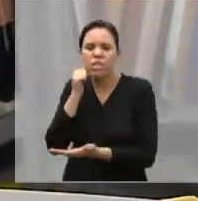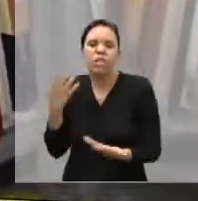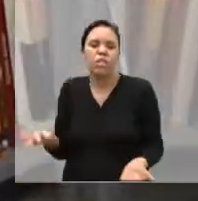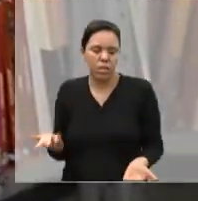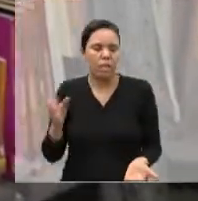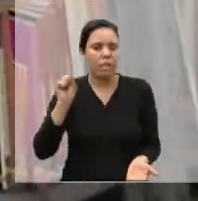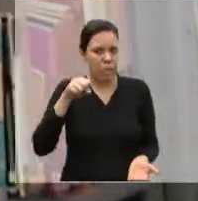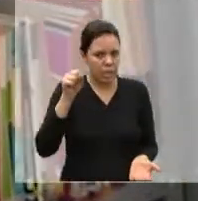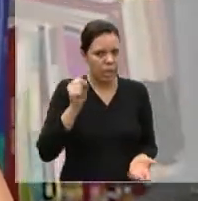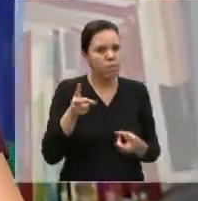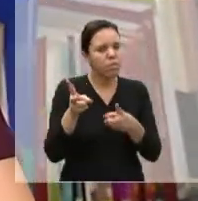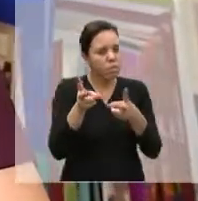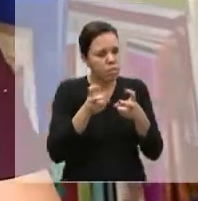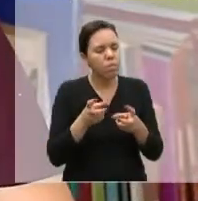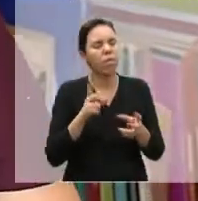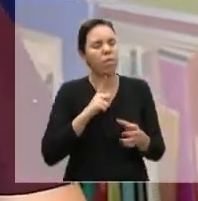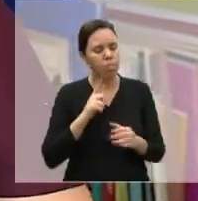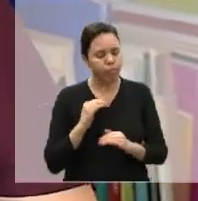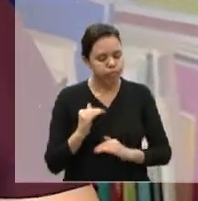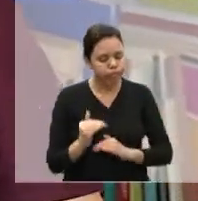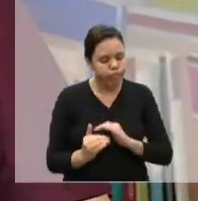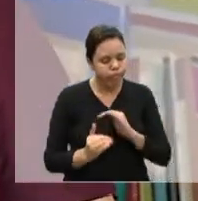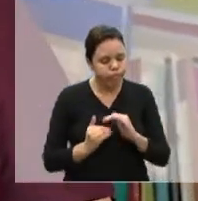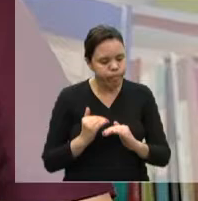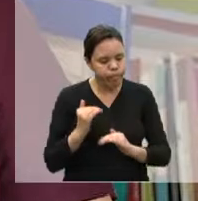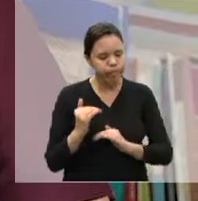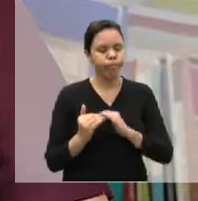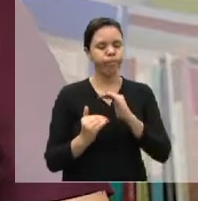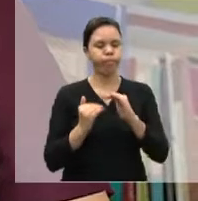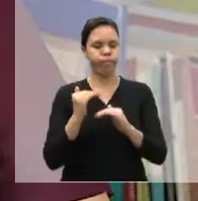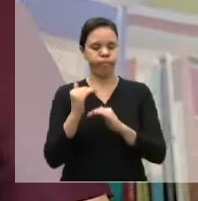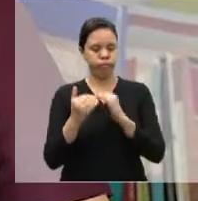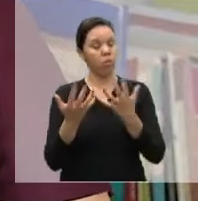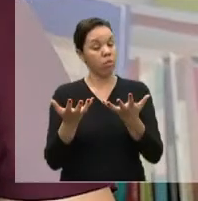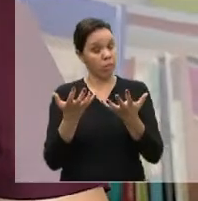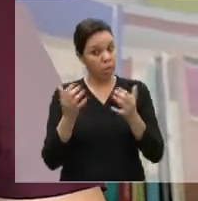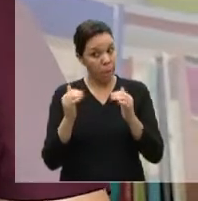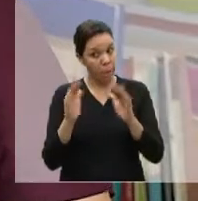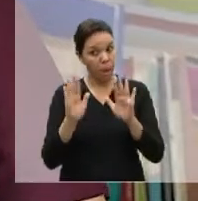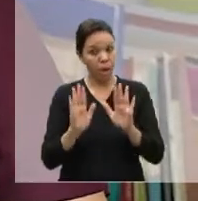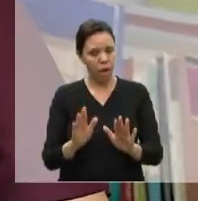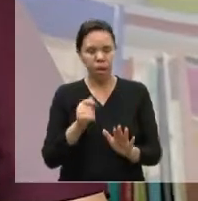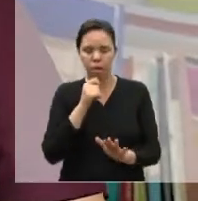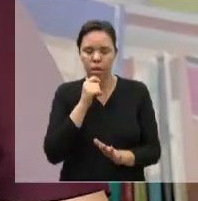gente vê um aumento gradativo, mas que ainda está muito aquém do que a gente espera.